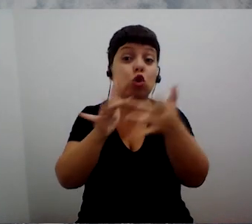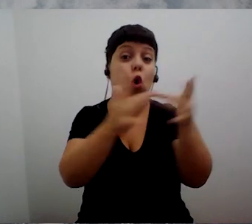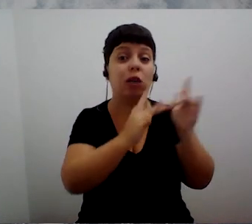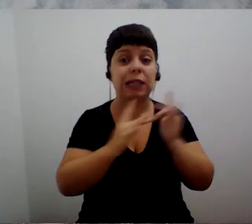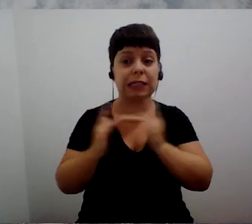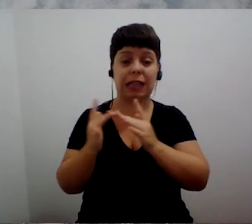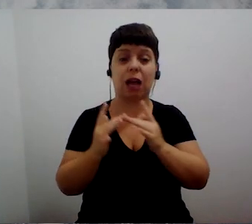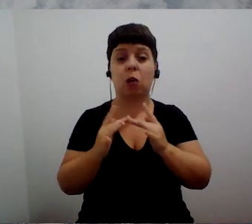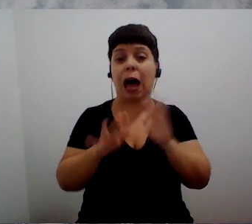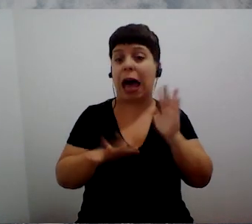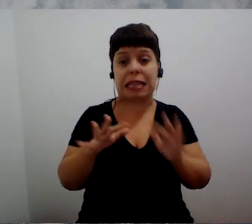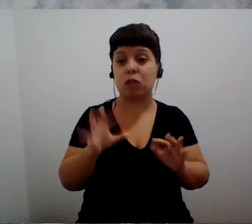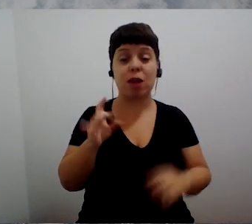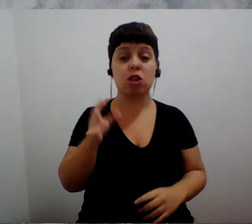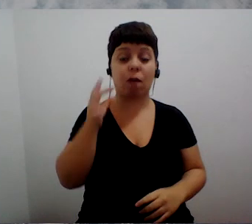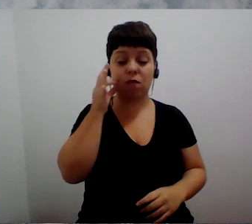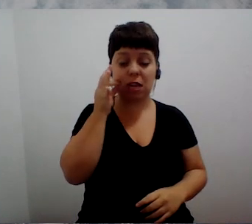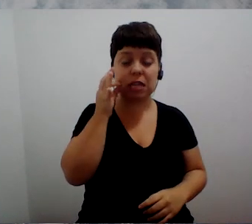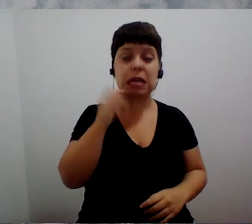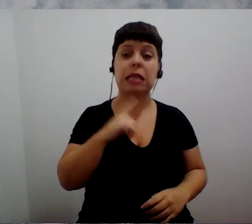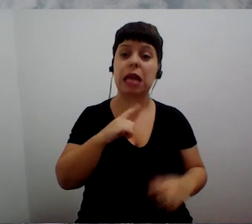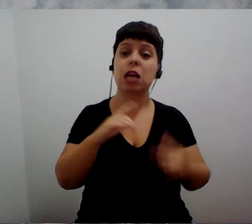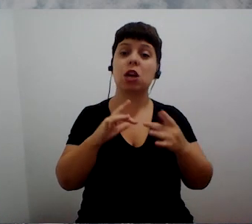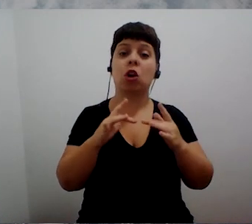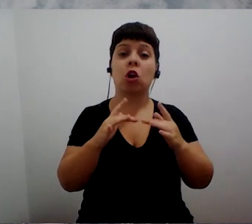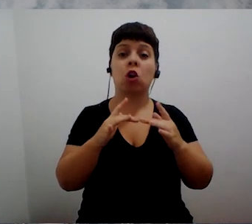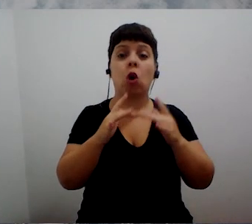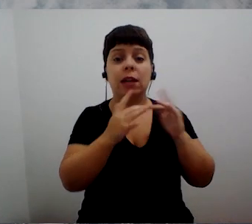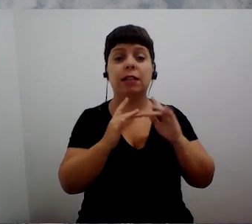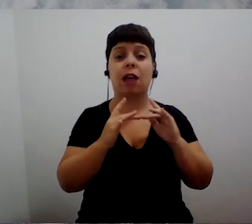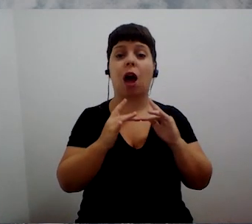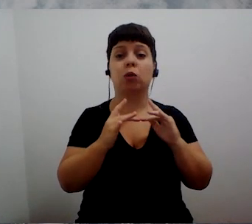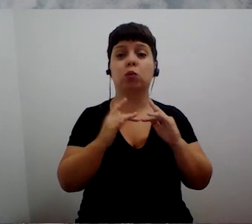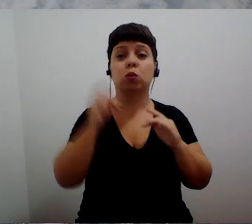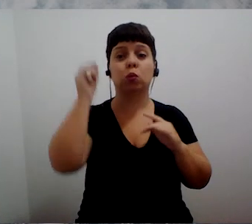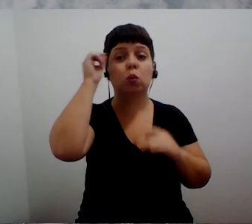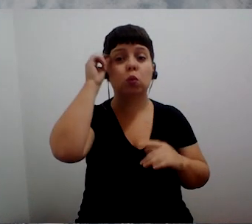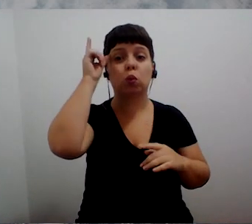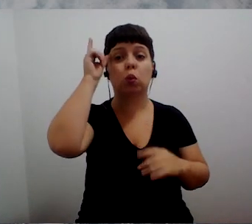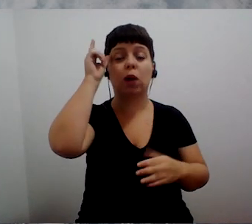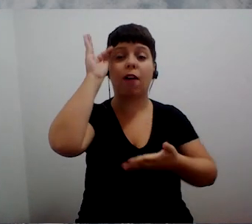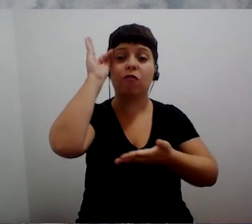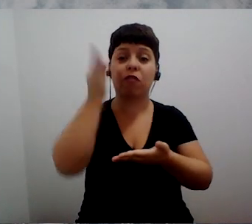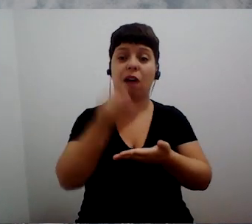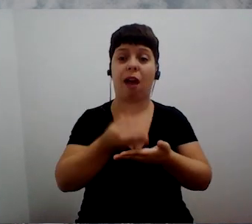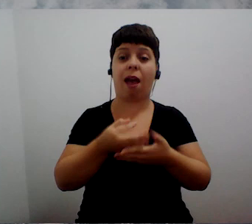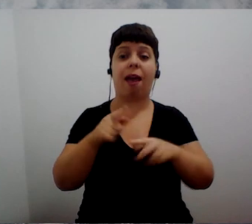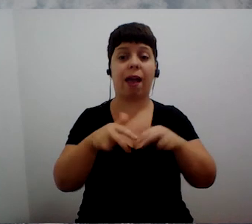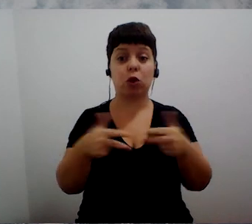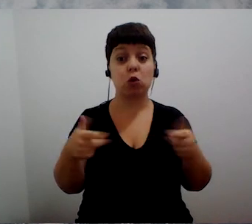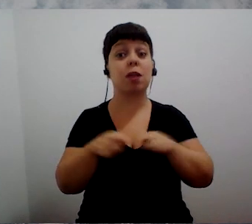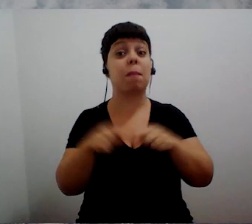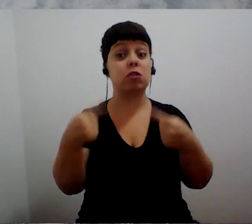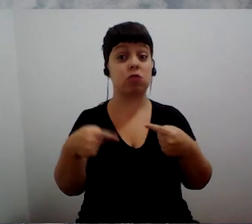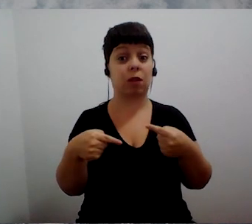só fisicamente. A gente está conectado pela cultura, pela fé, pelos recursos e também pelos desafios. E